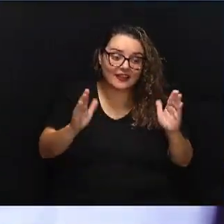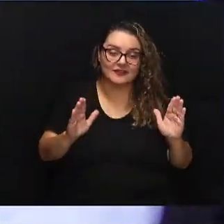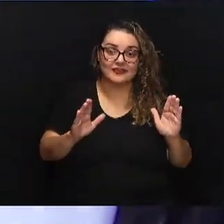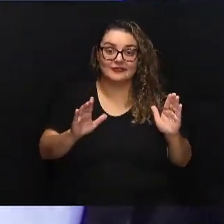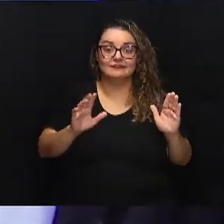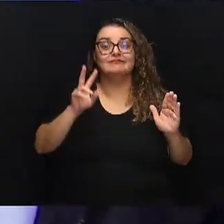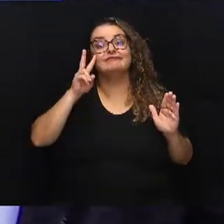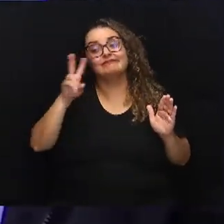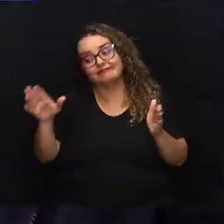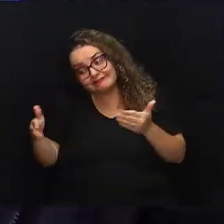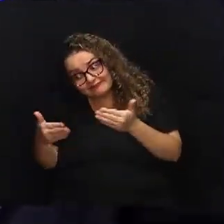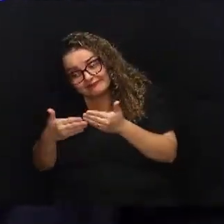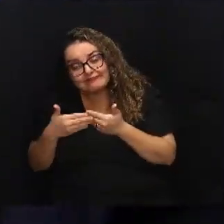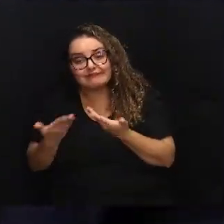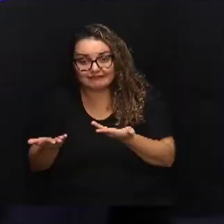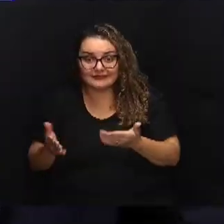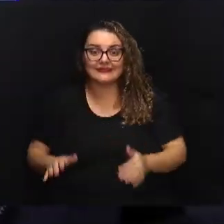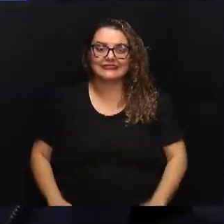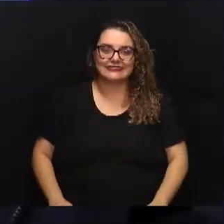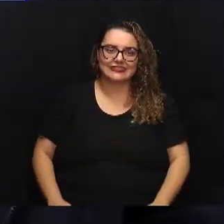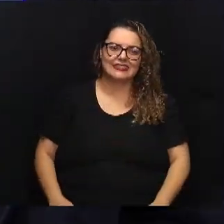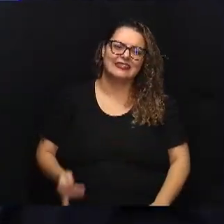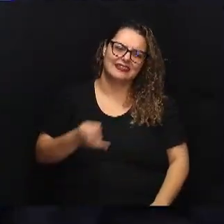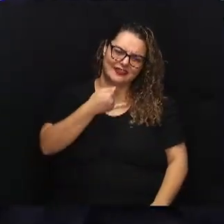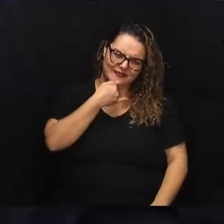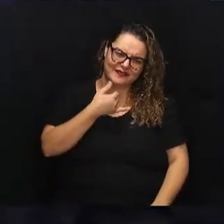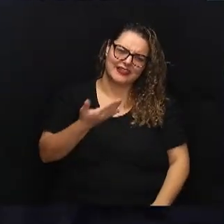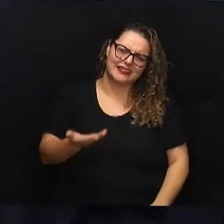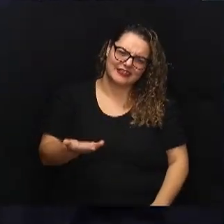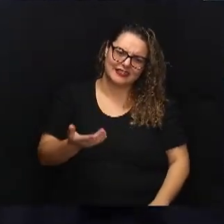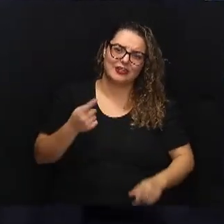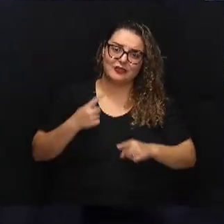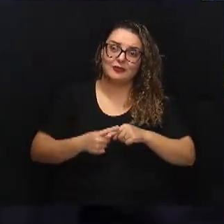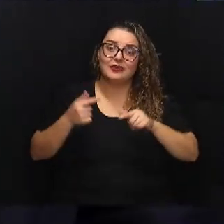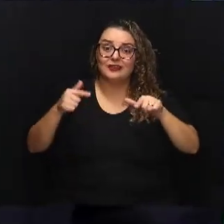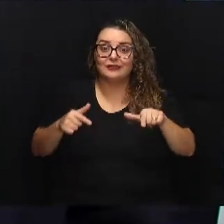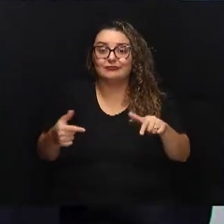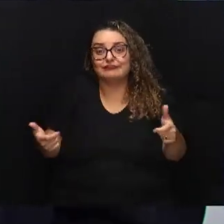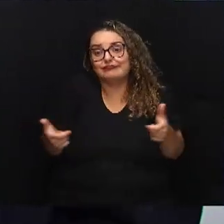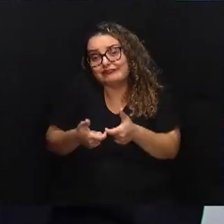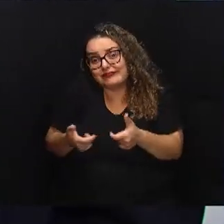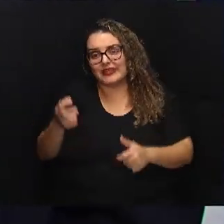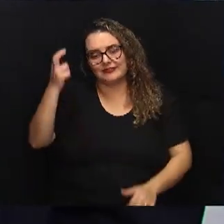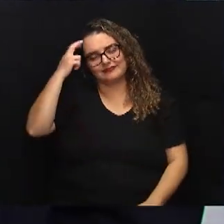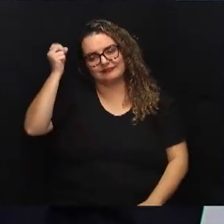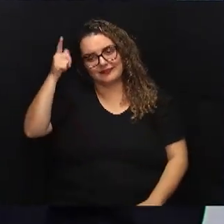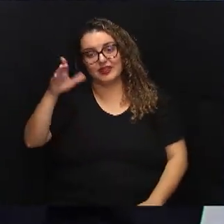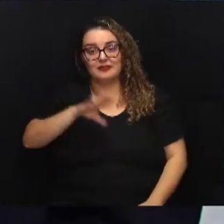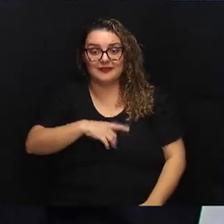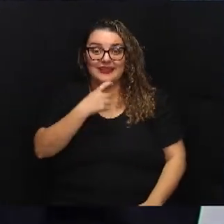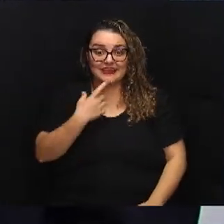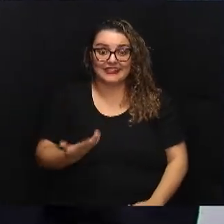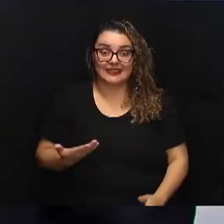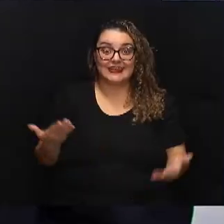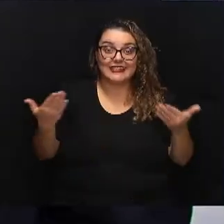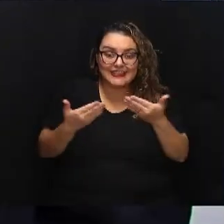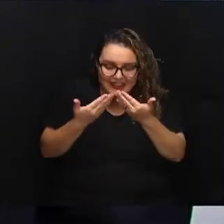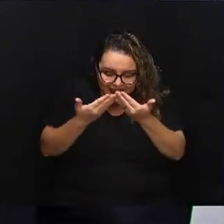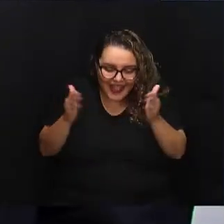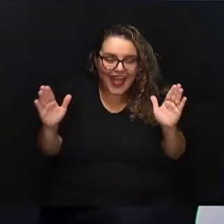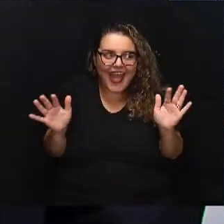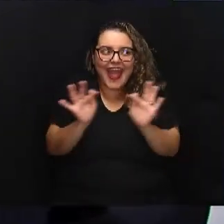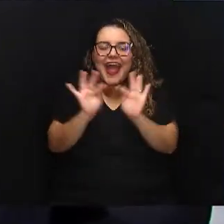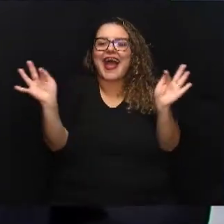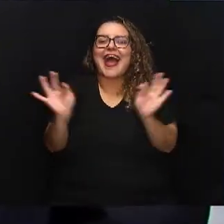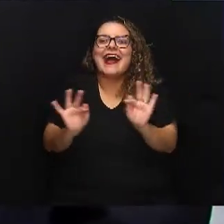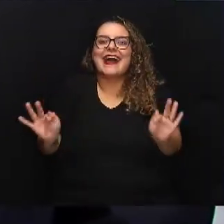o teatro fechando e estava muito triste, né? Porque é um lugar a menos de cultura para Campinas, né? Então eu fiquei muito feliz